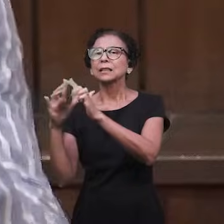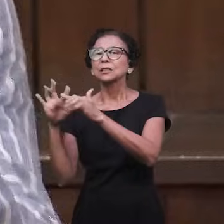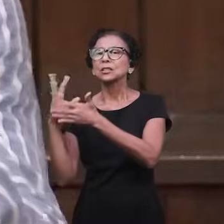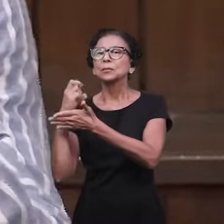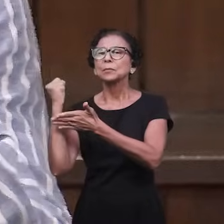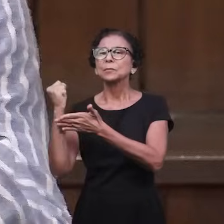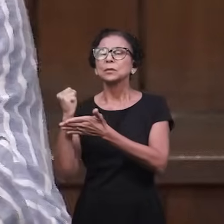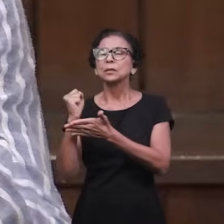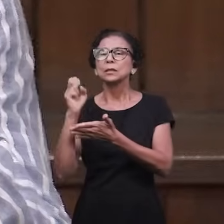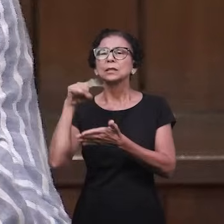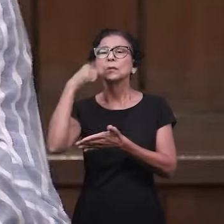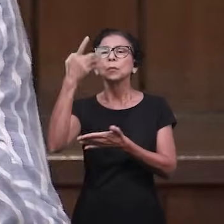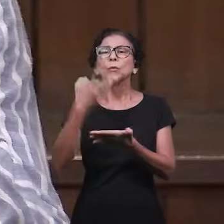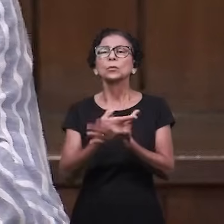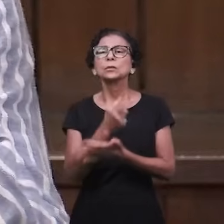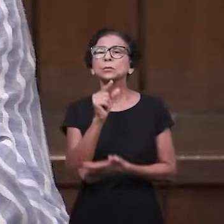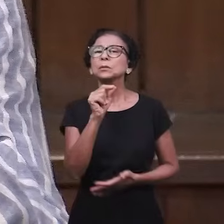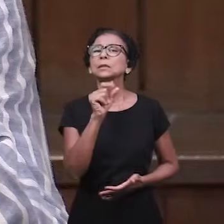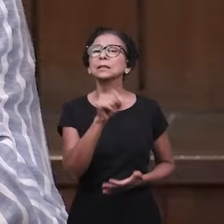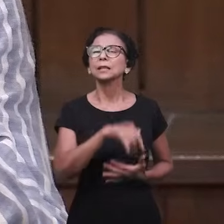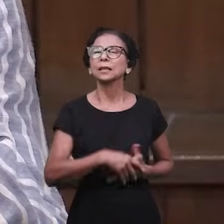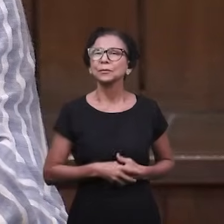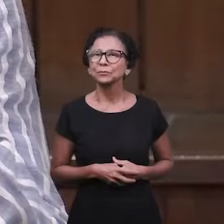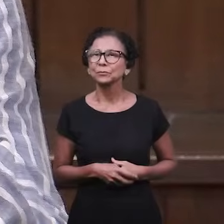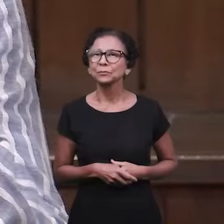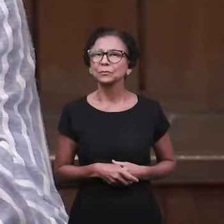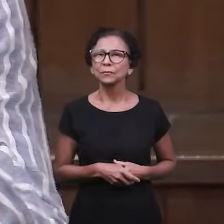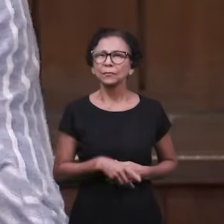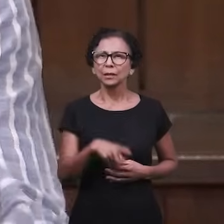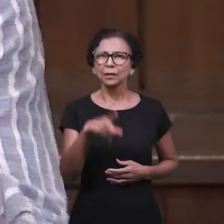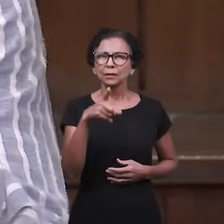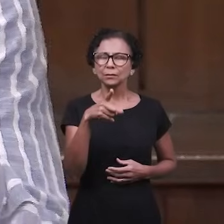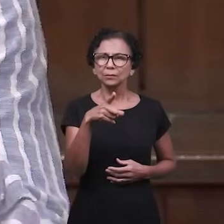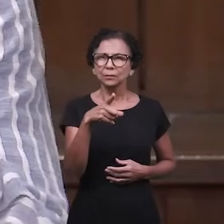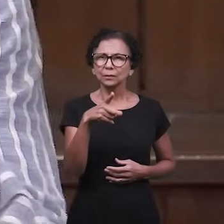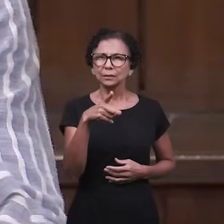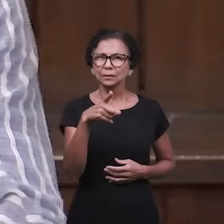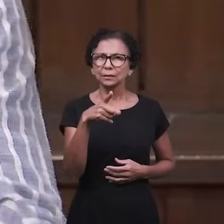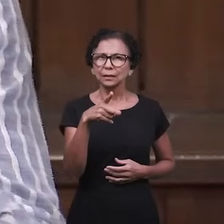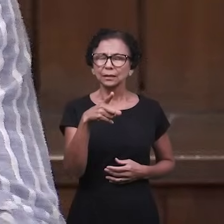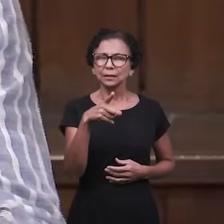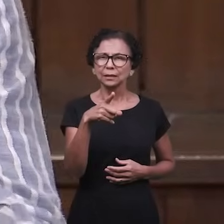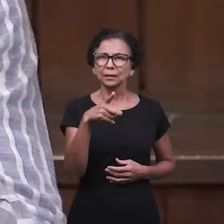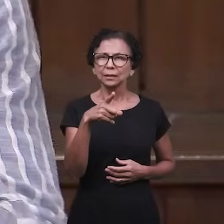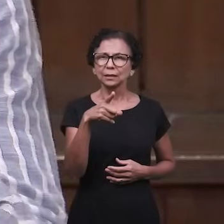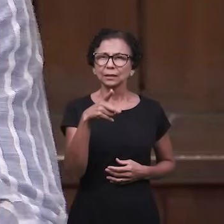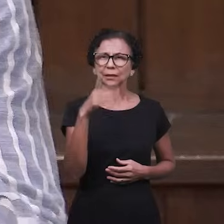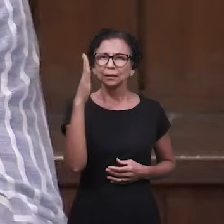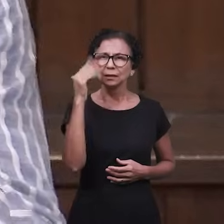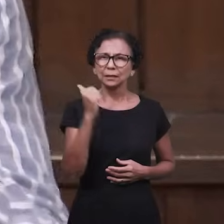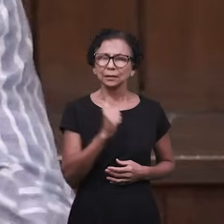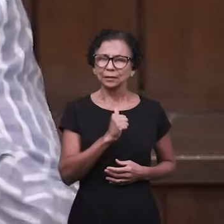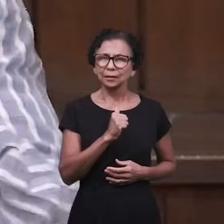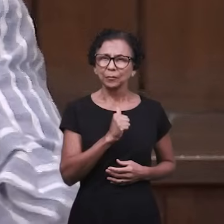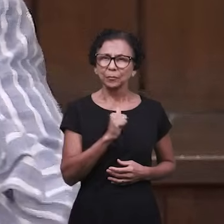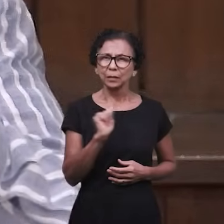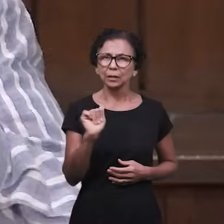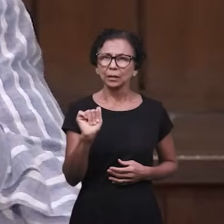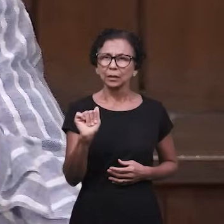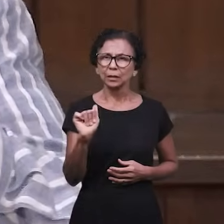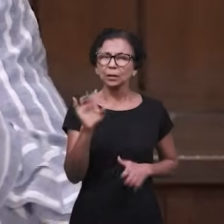do arrebatamento? Vocês saberiam se situar qual o texto em que você